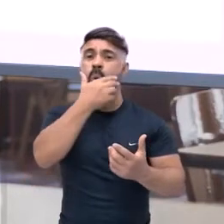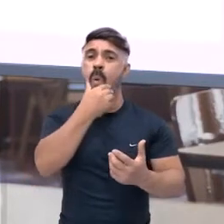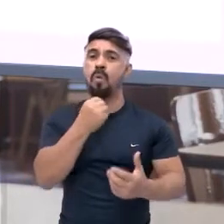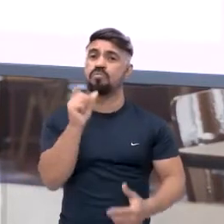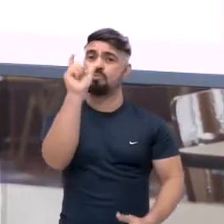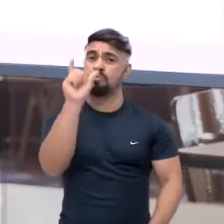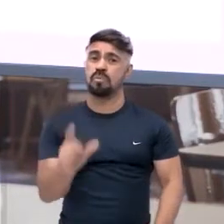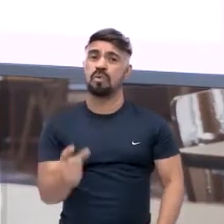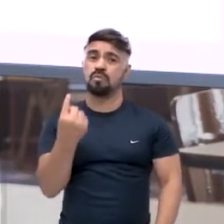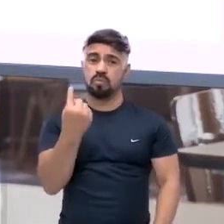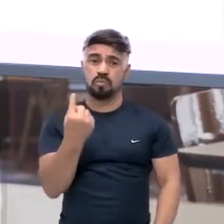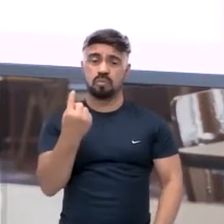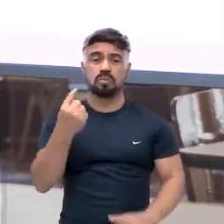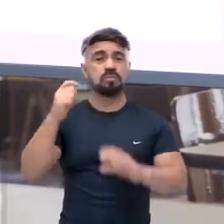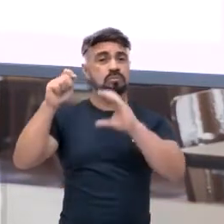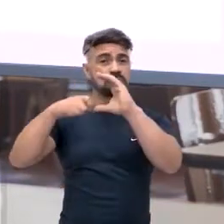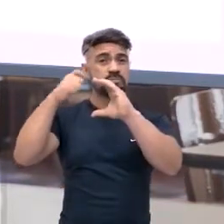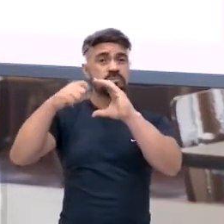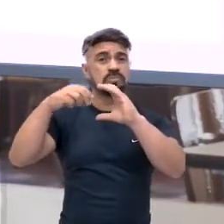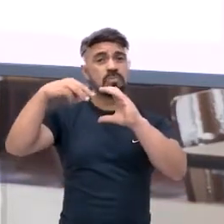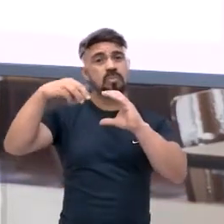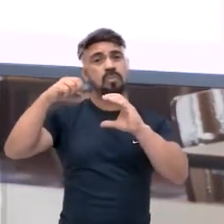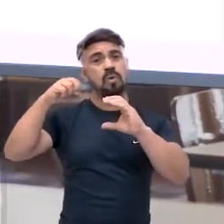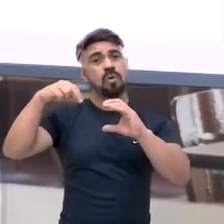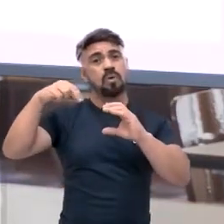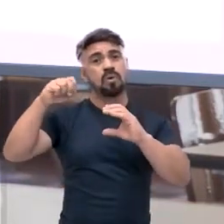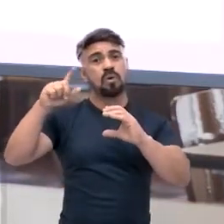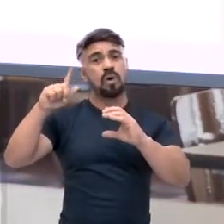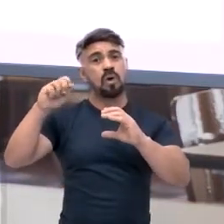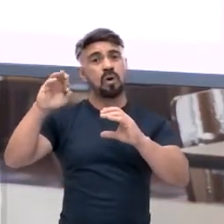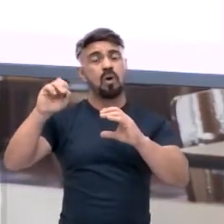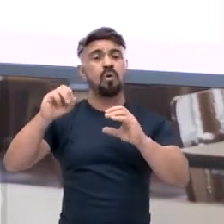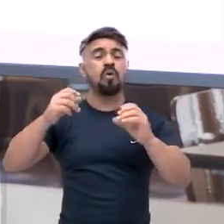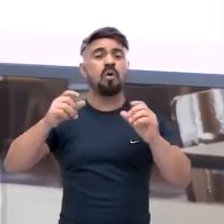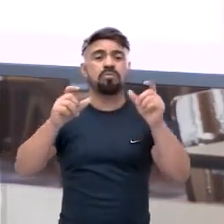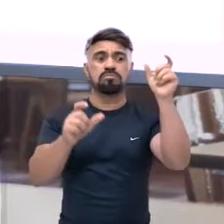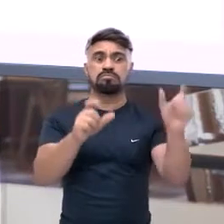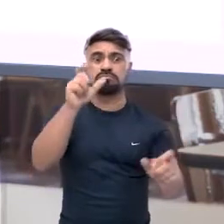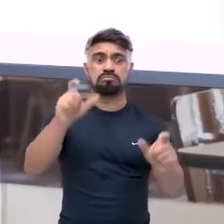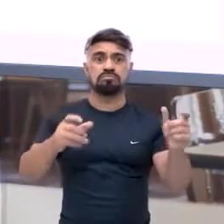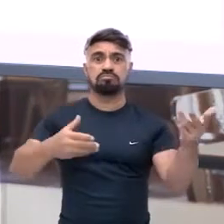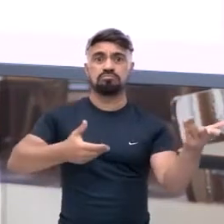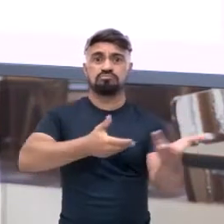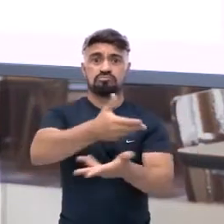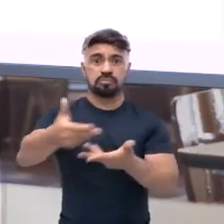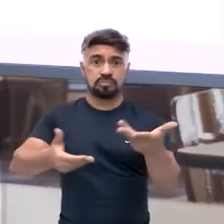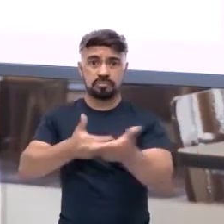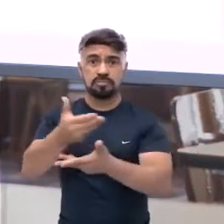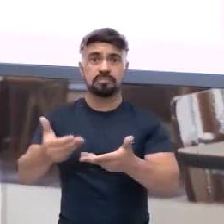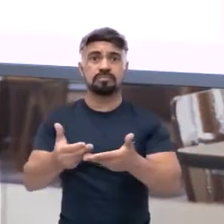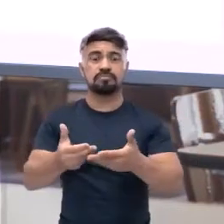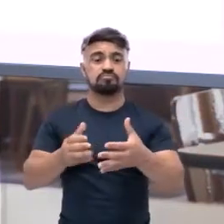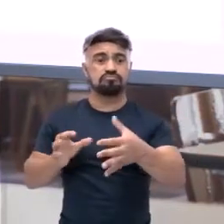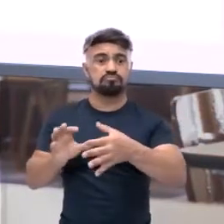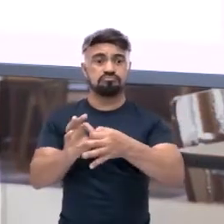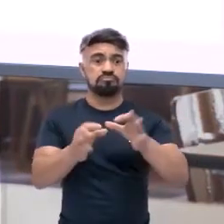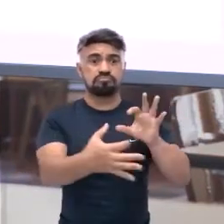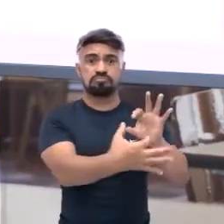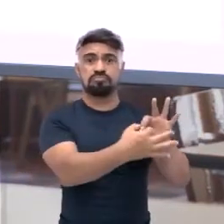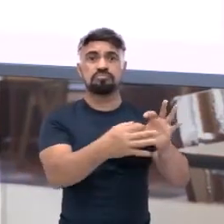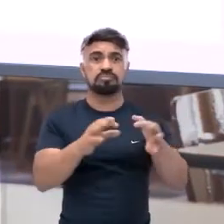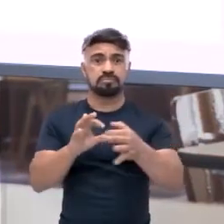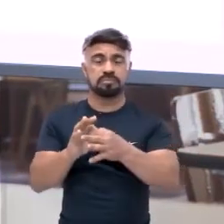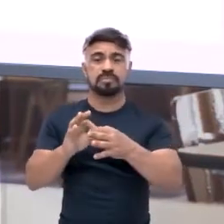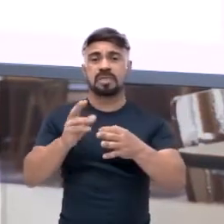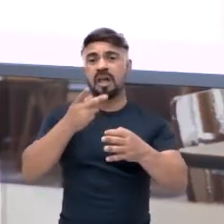gente chama de monólogo, mas podem ser vários atores que alternam a presença em palco, que